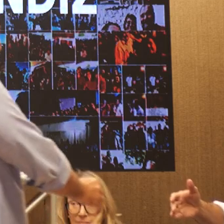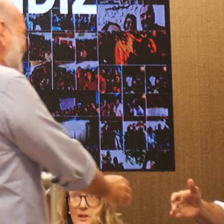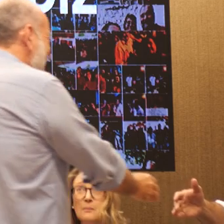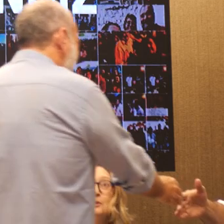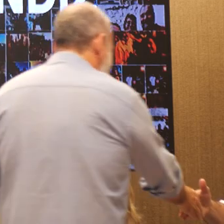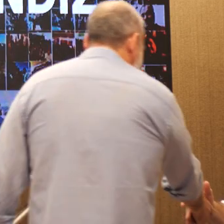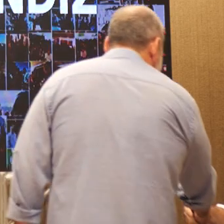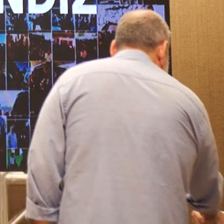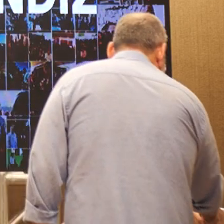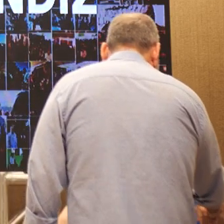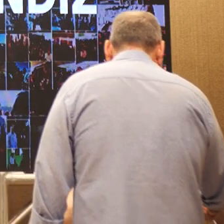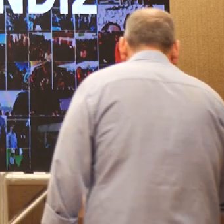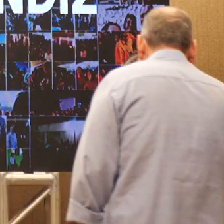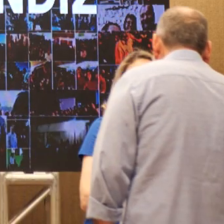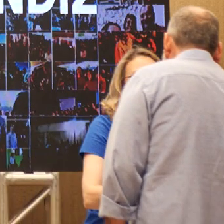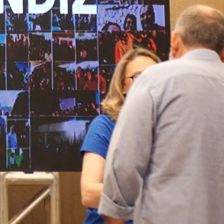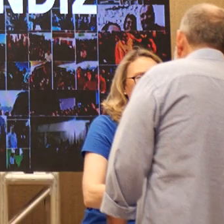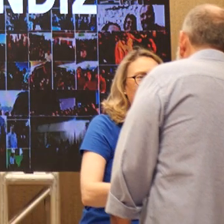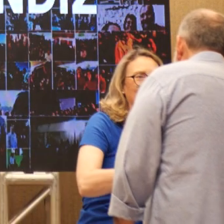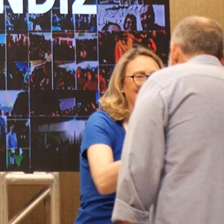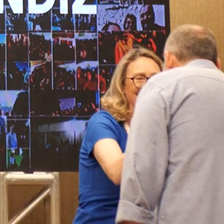Muito obrigado, Humberto